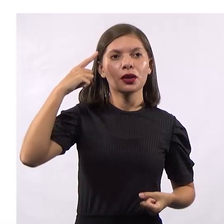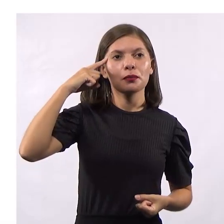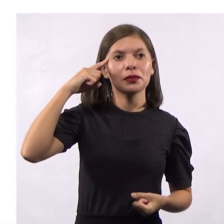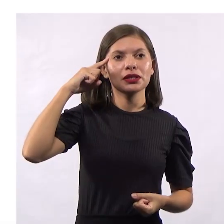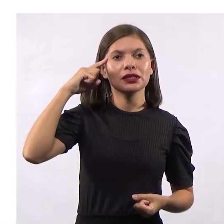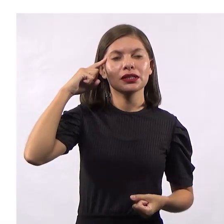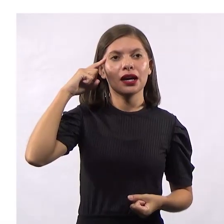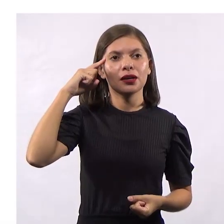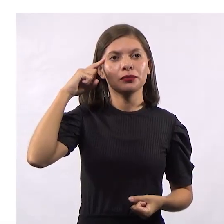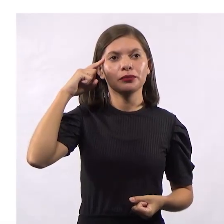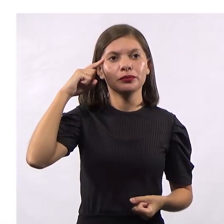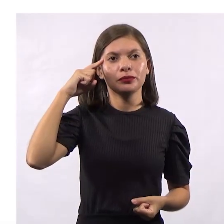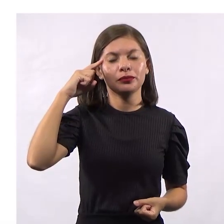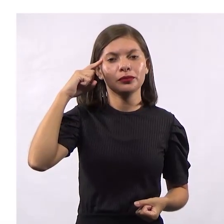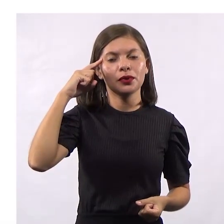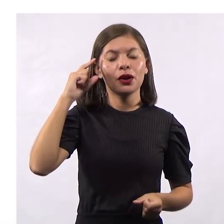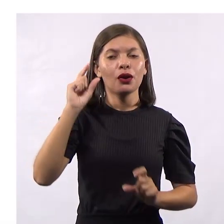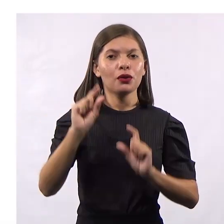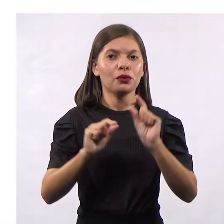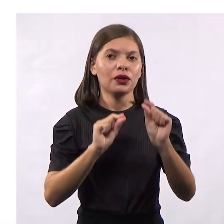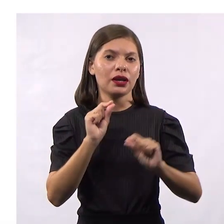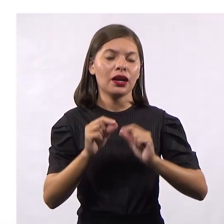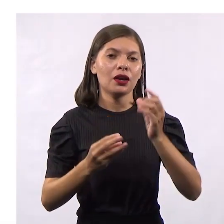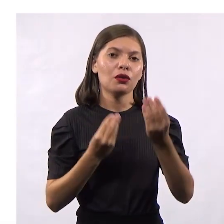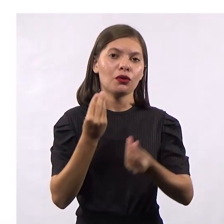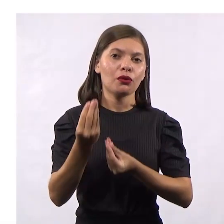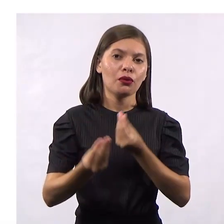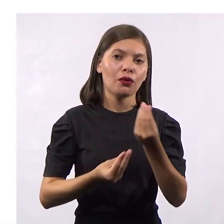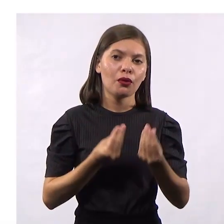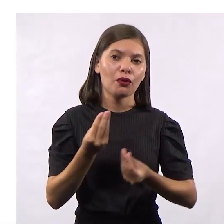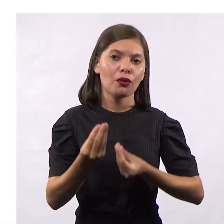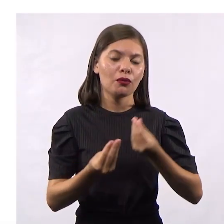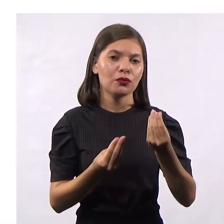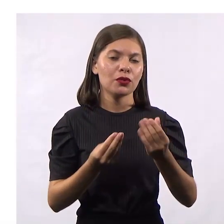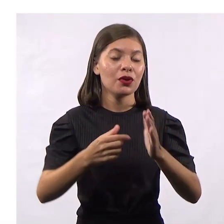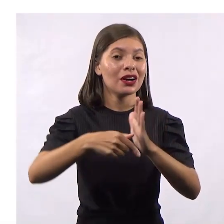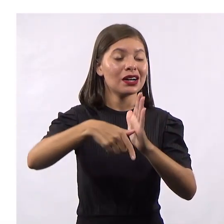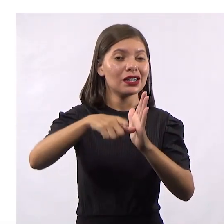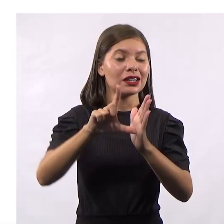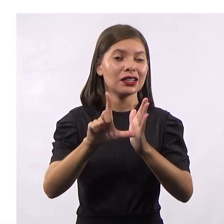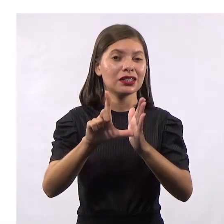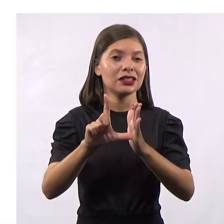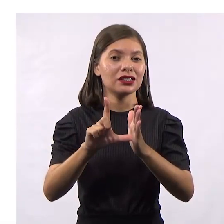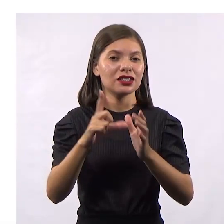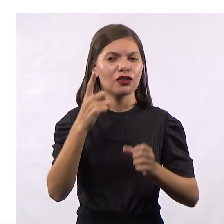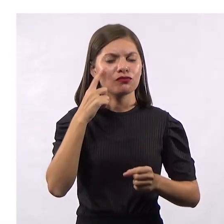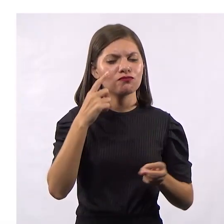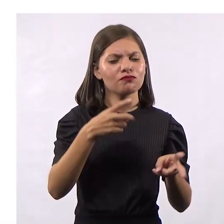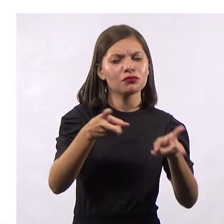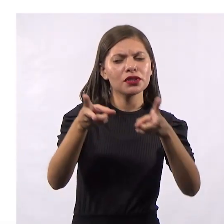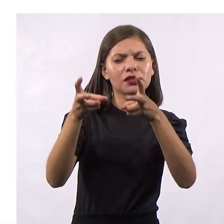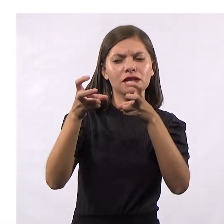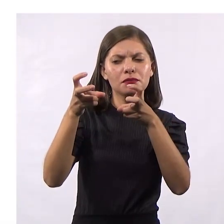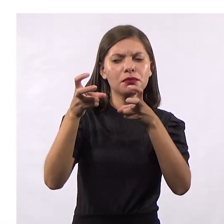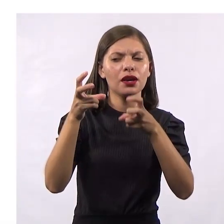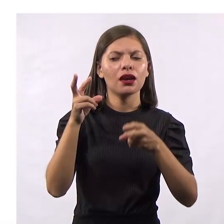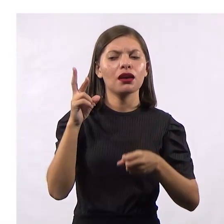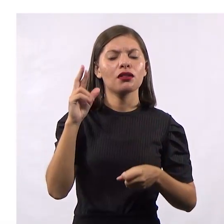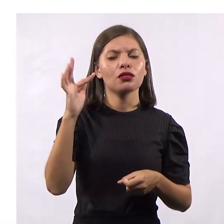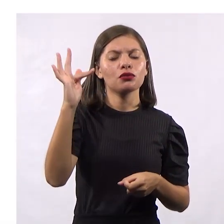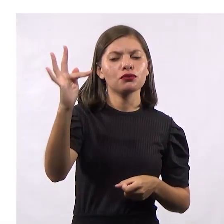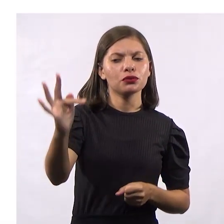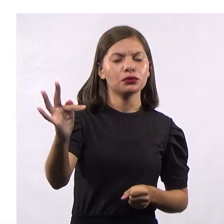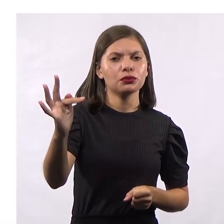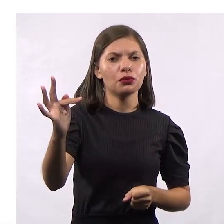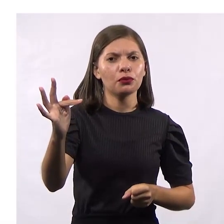gente tem que pensar na matriz de alocação de riscos, né? E de como a gente pode alocar previamente os riscos